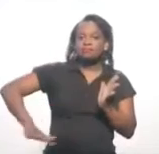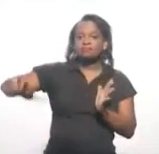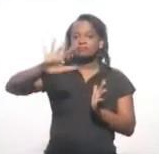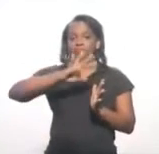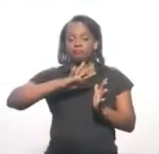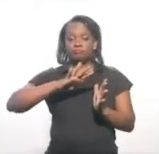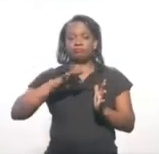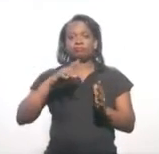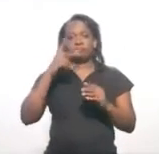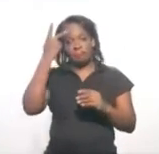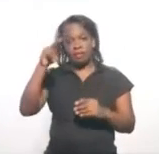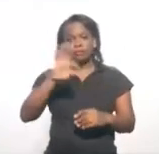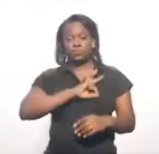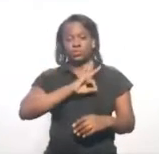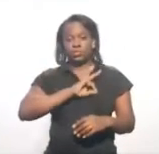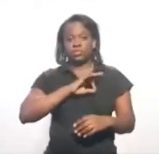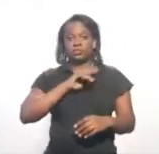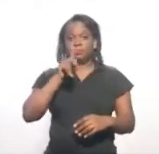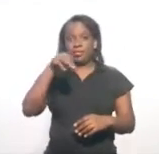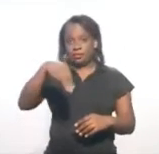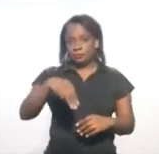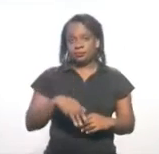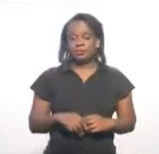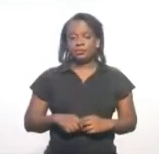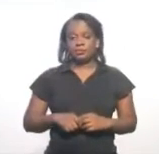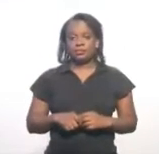abrangente para a Polícia Militar.